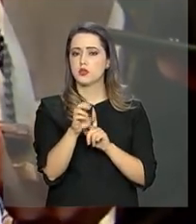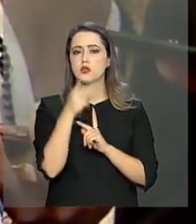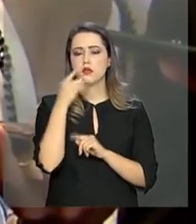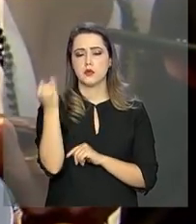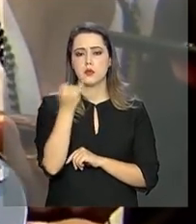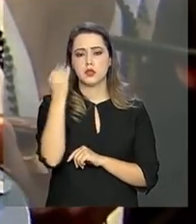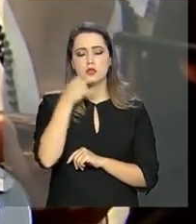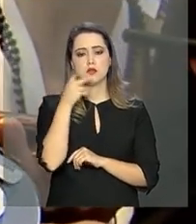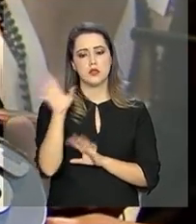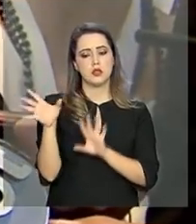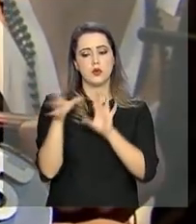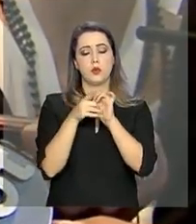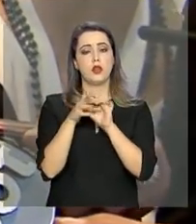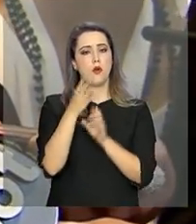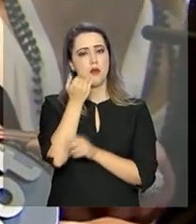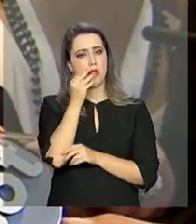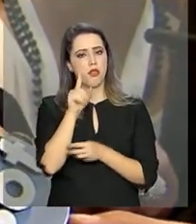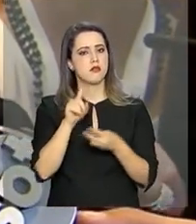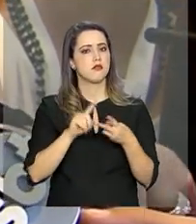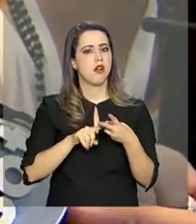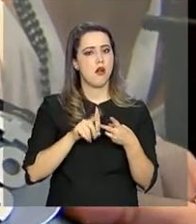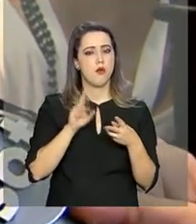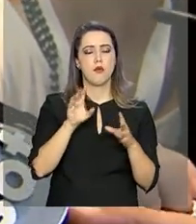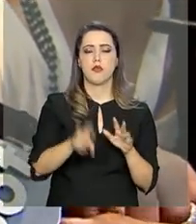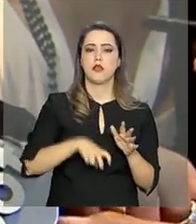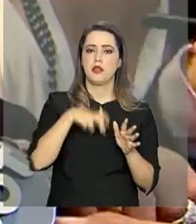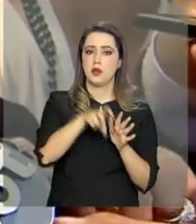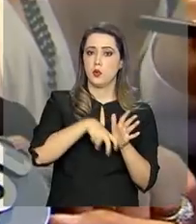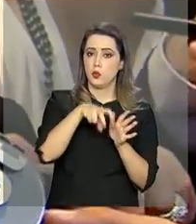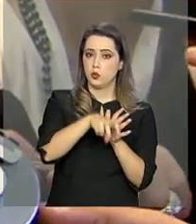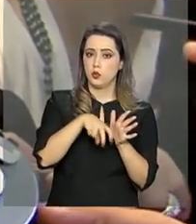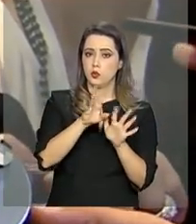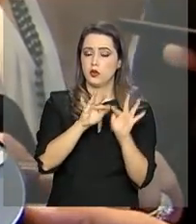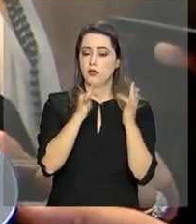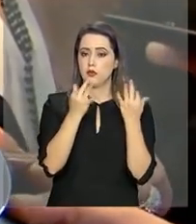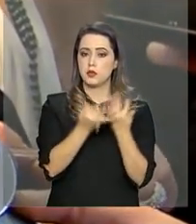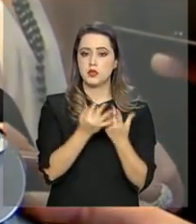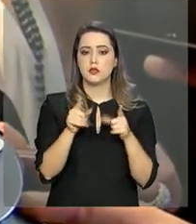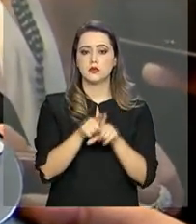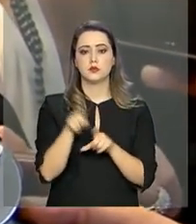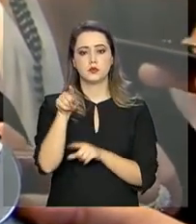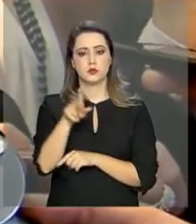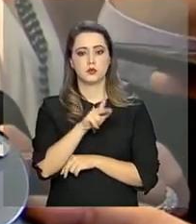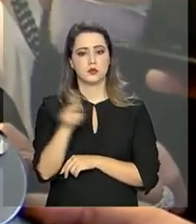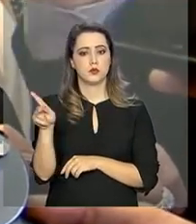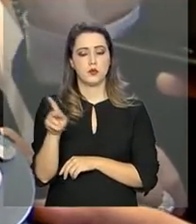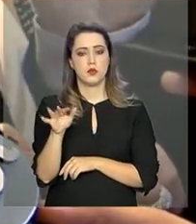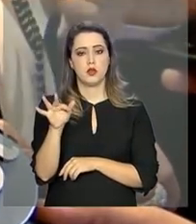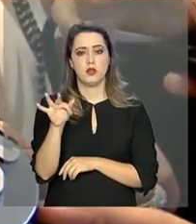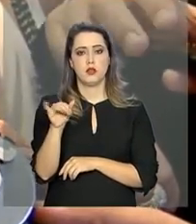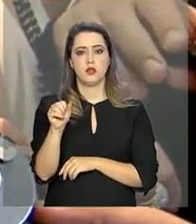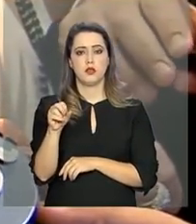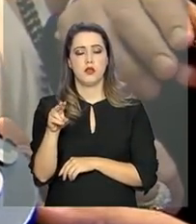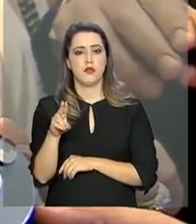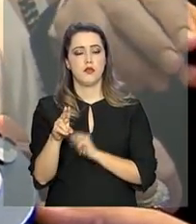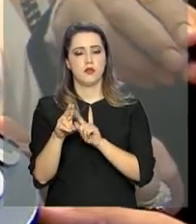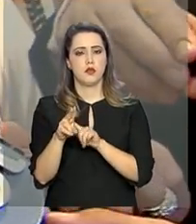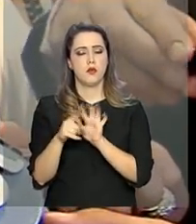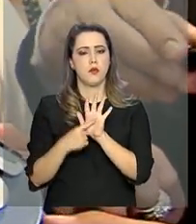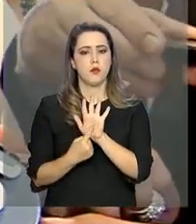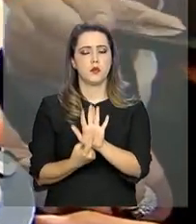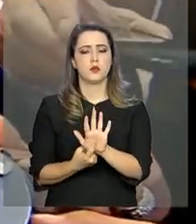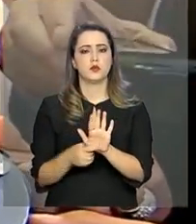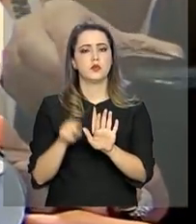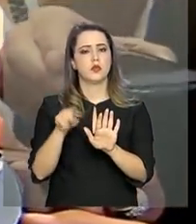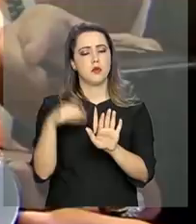alimentação na agricultura é até o presidente da holding diretor da fao acabou de revelar na sua fala o quanto foi